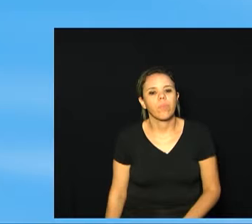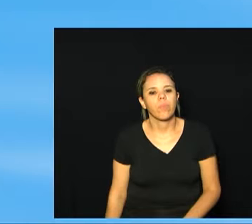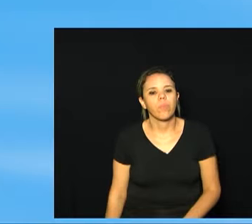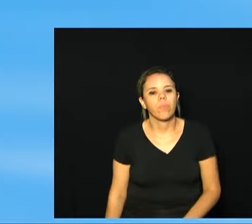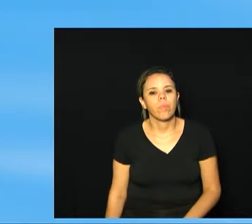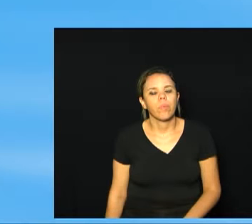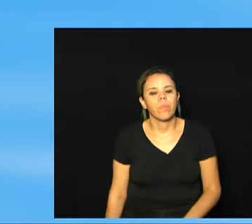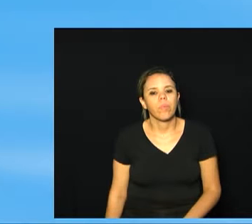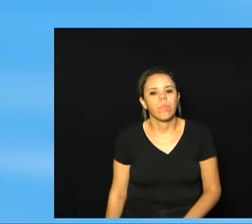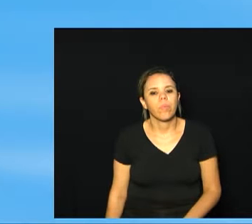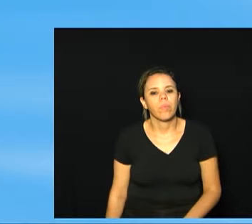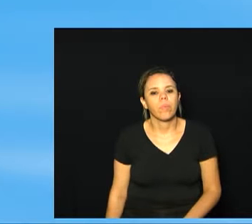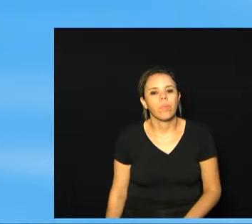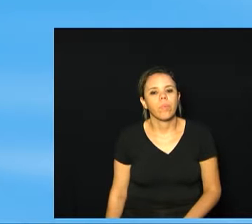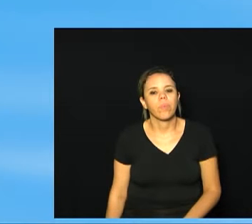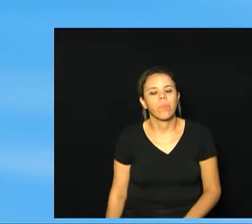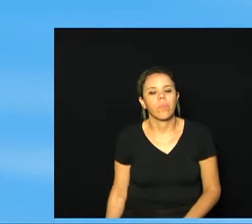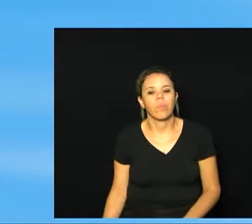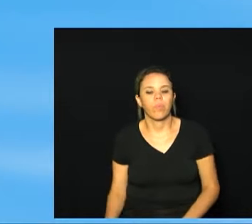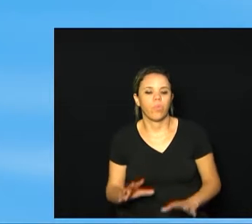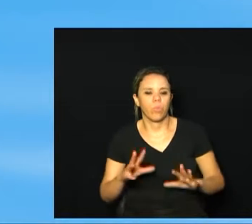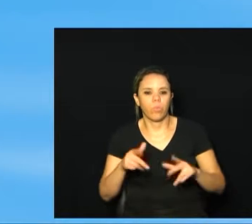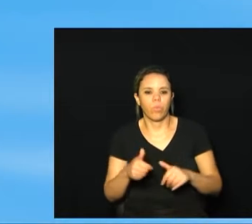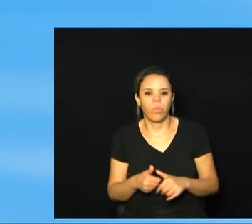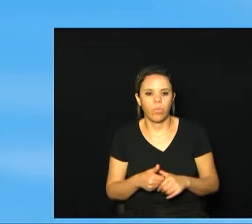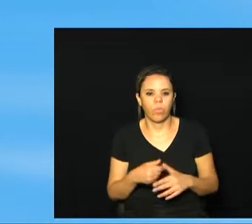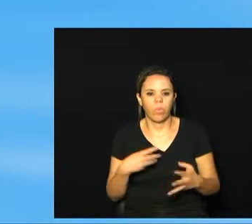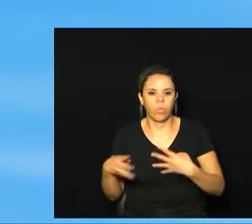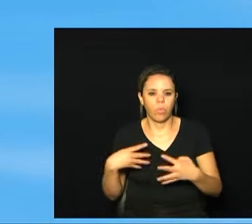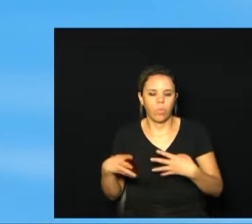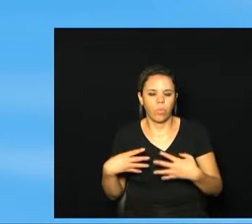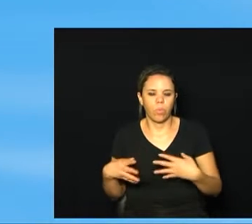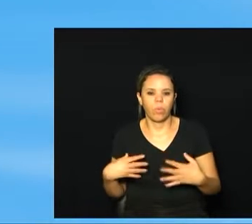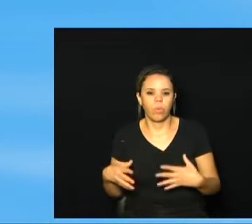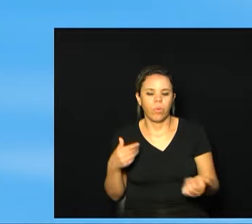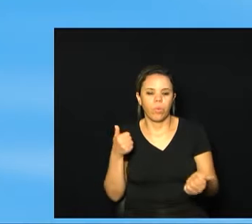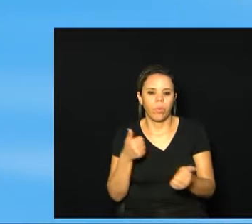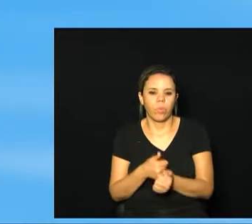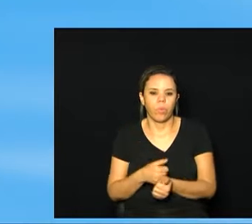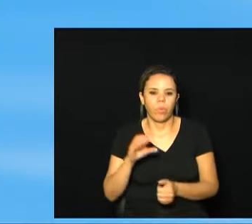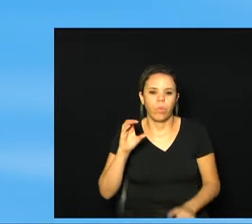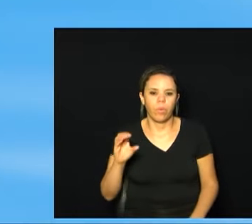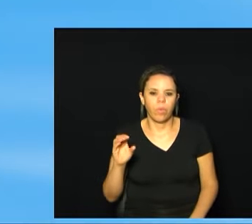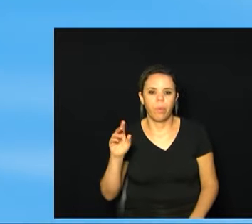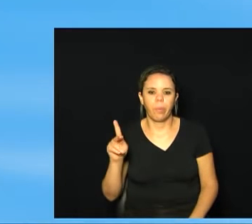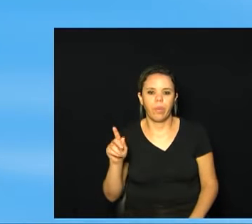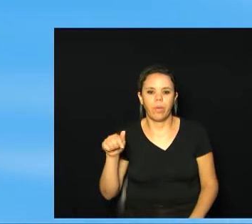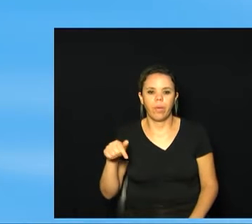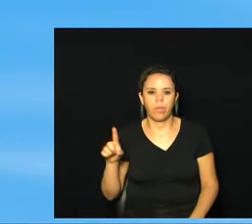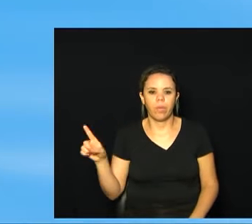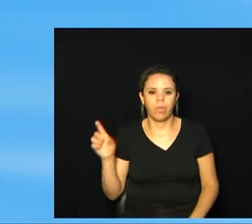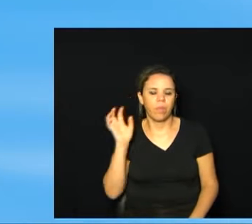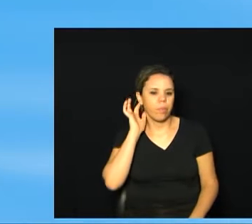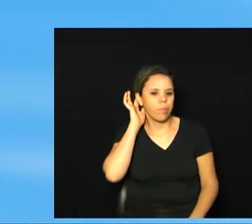Pedras, Chácara Marujo, tudo ali na região do distrito de Barão Geraldo, perto ali do CPQD. Esses